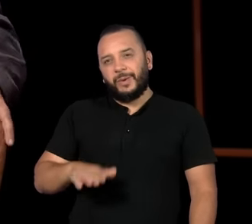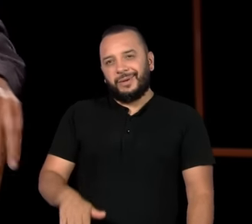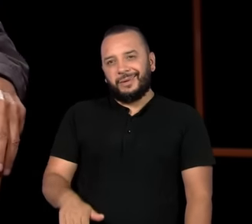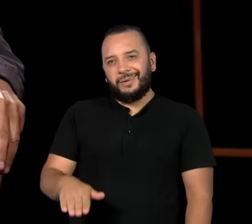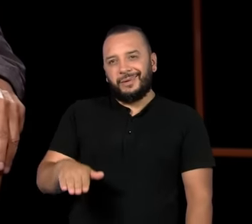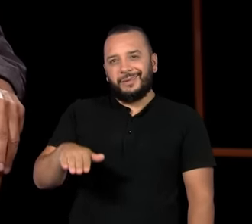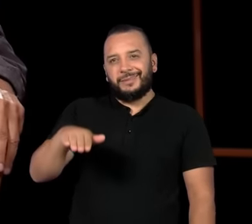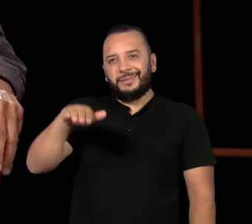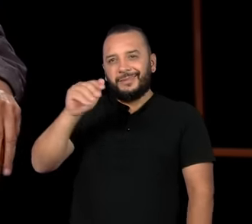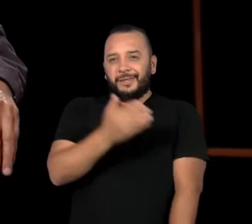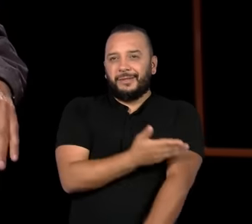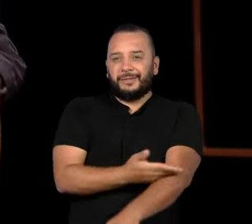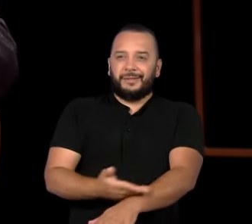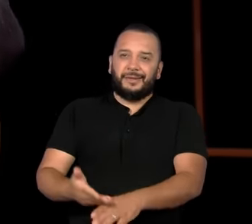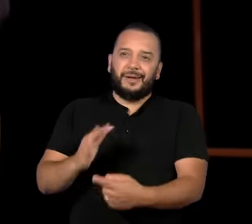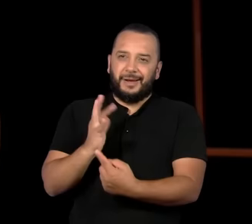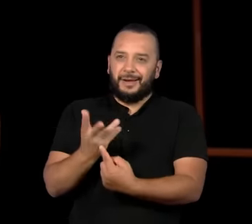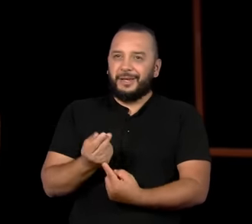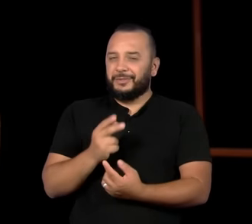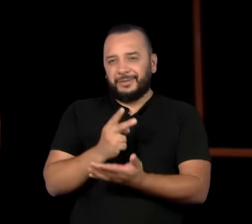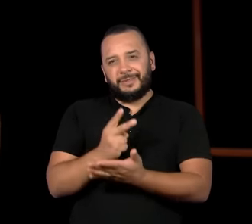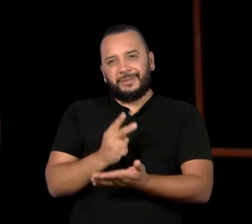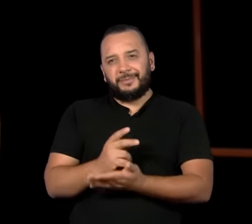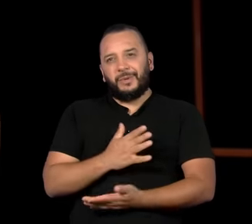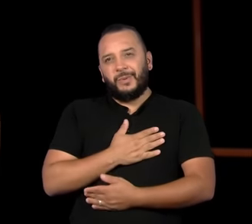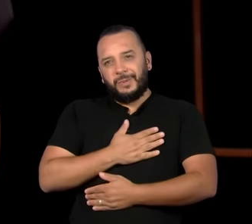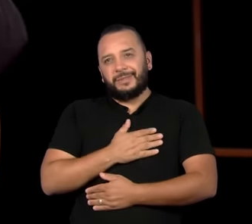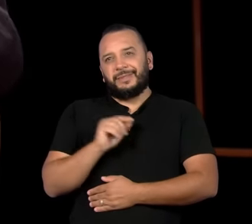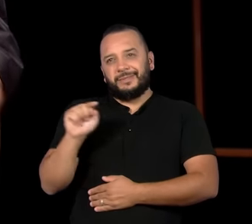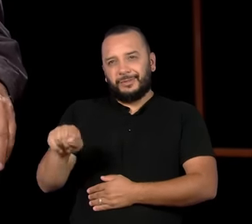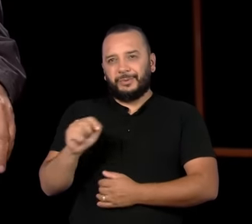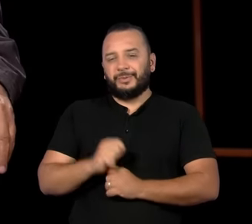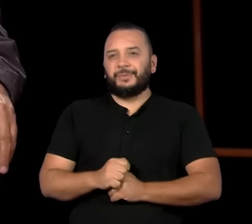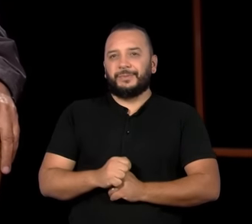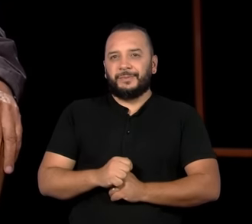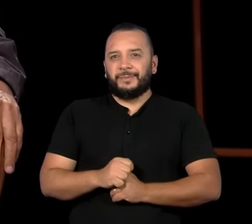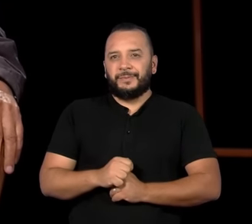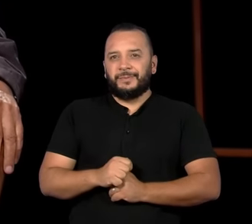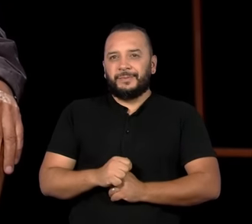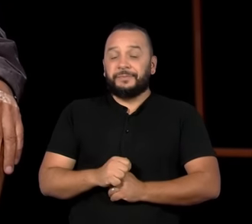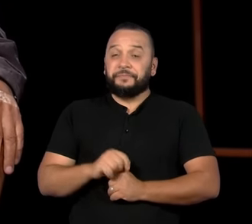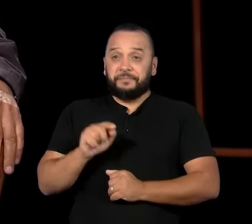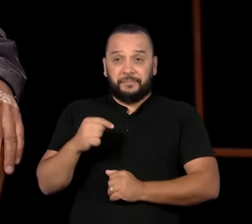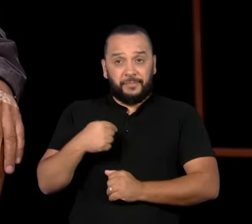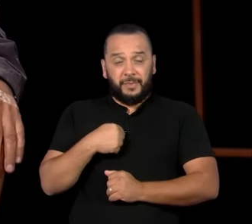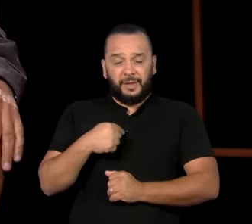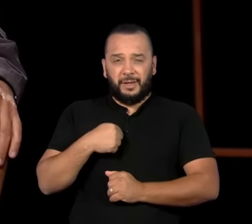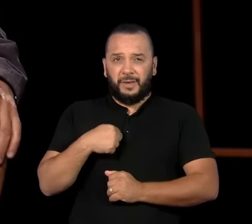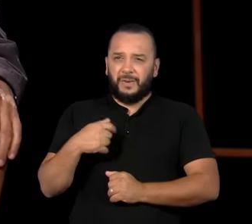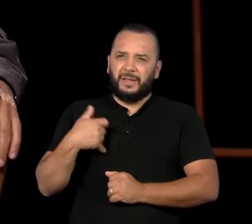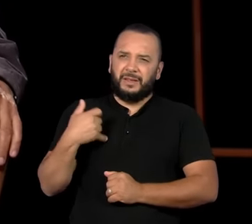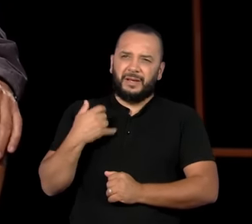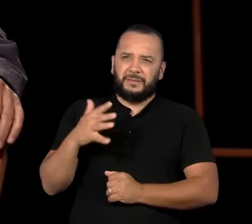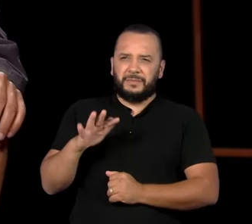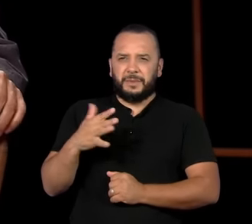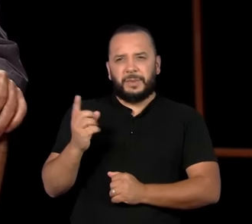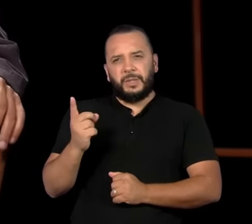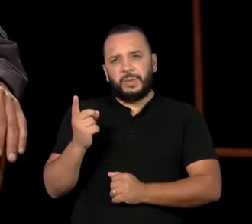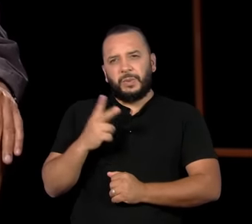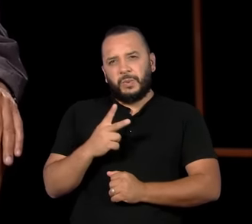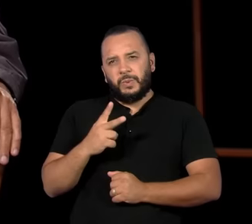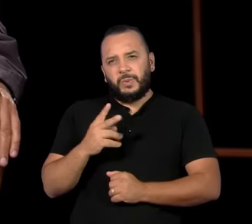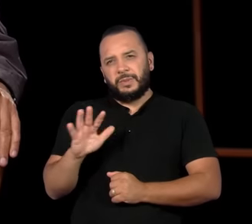Né? Sempre gostei disso. Quando eu tinha, acho que uns 12 anos, mais ou